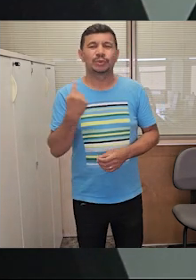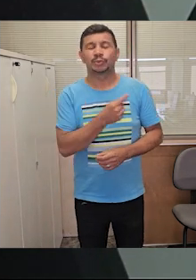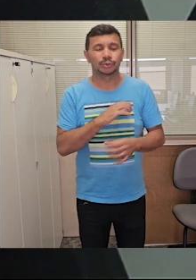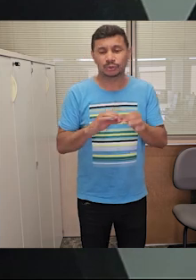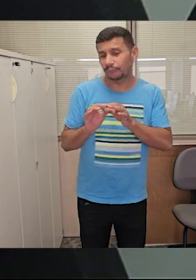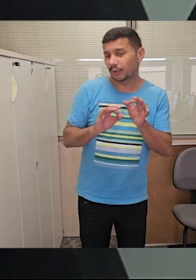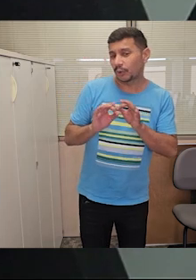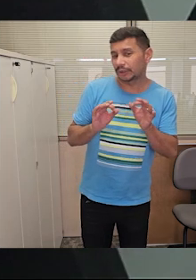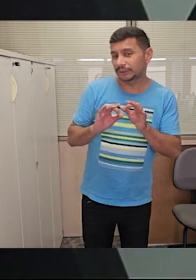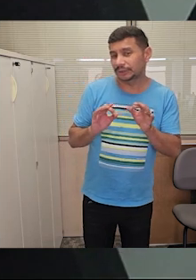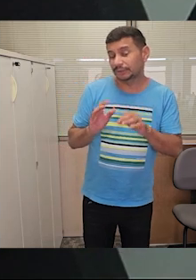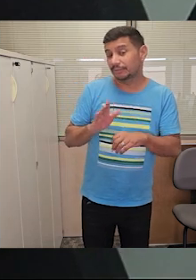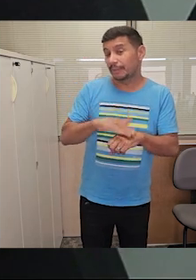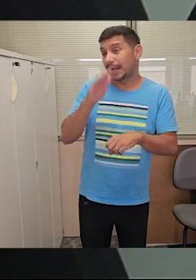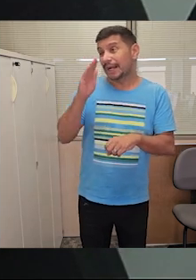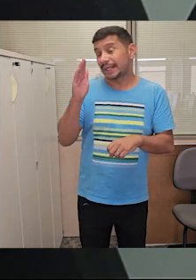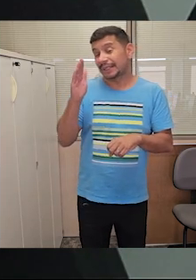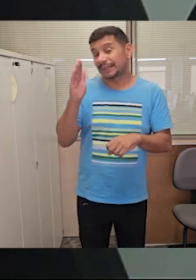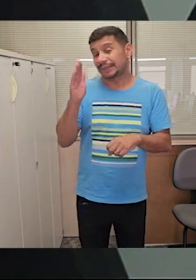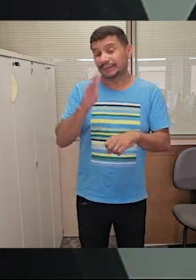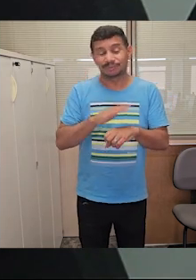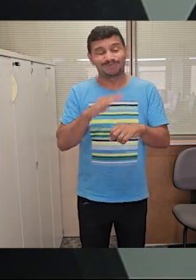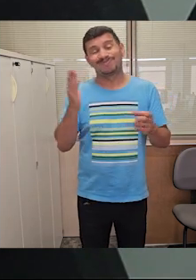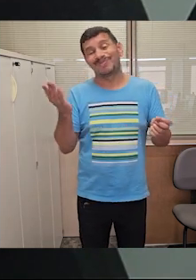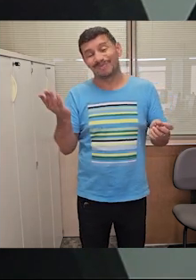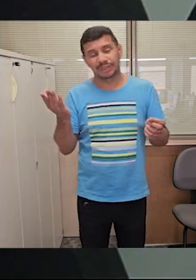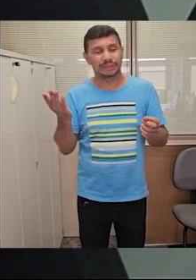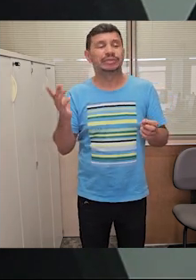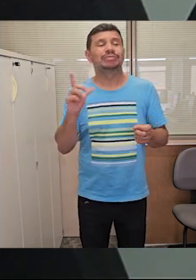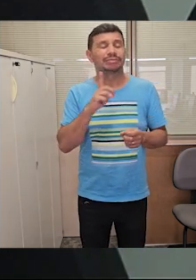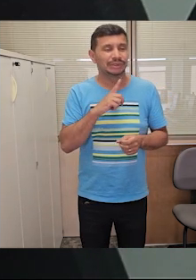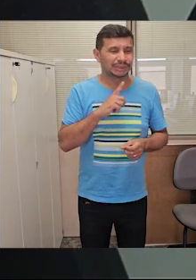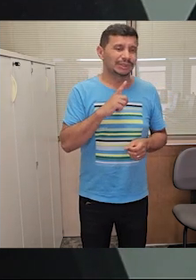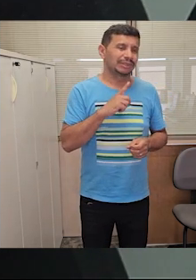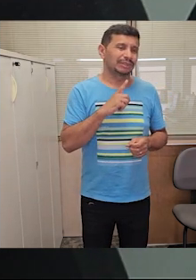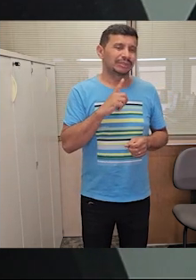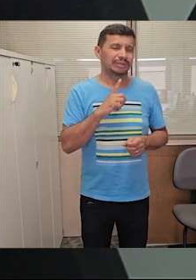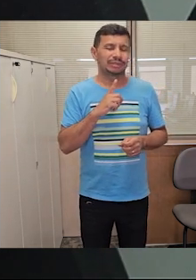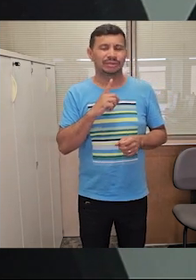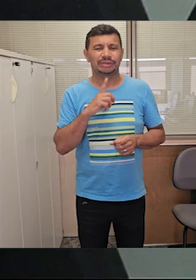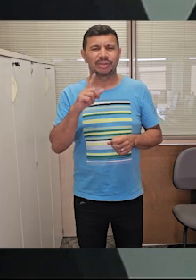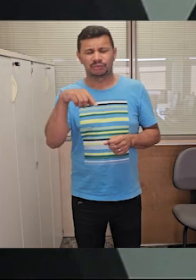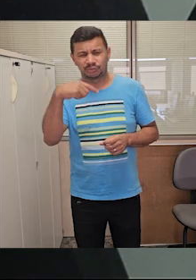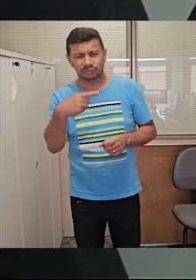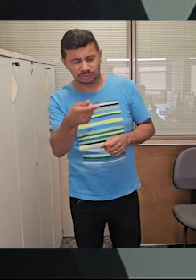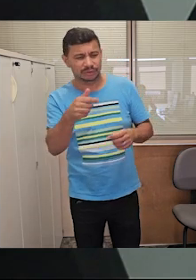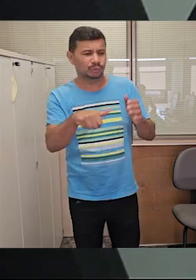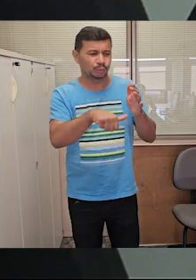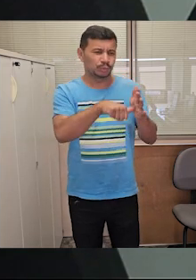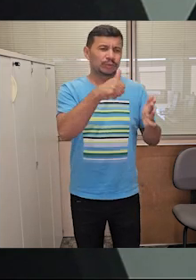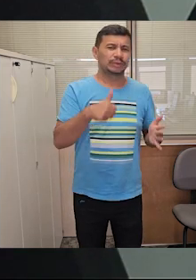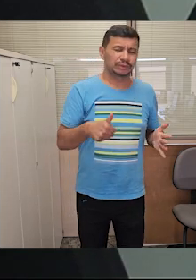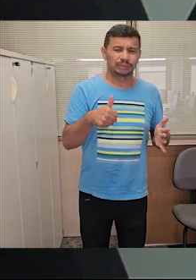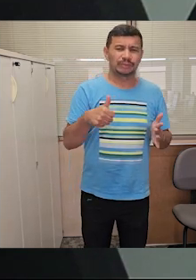Estávamos organizando, mas houve toda uma radicalização, e principalmente a partir do 1º